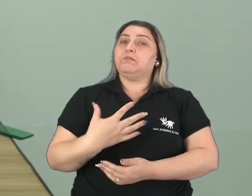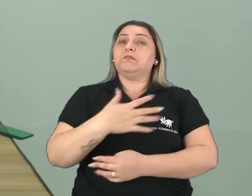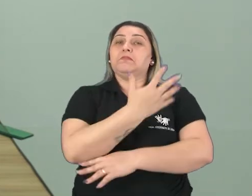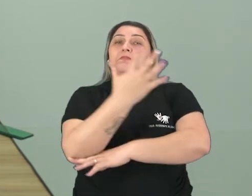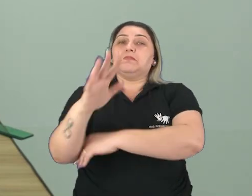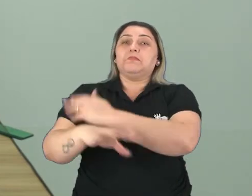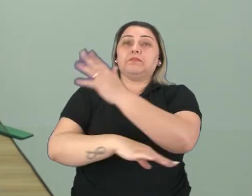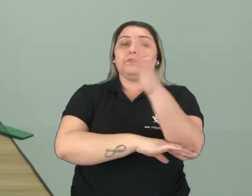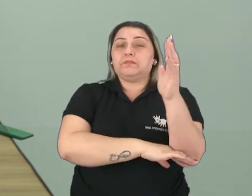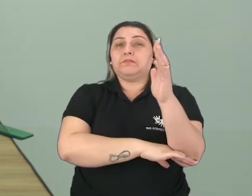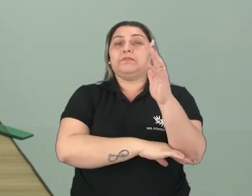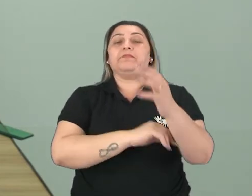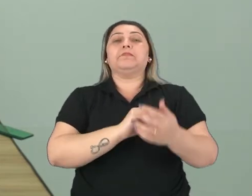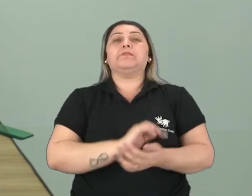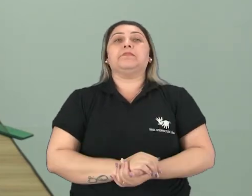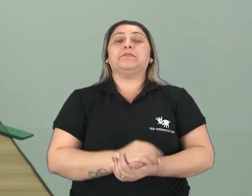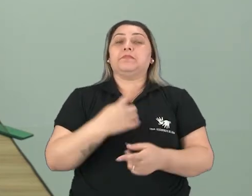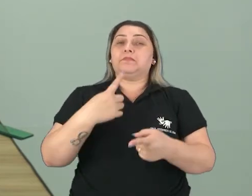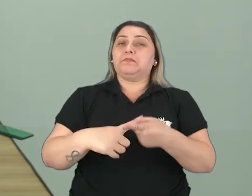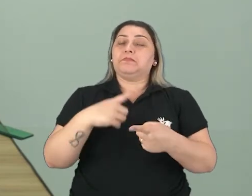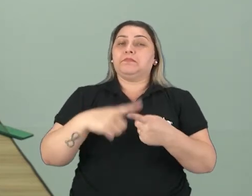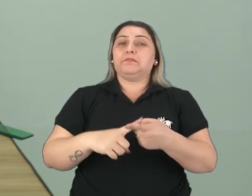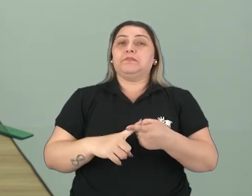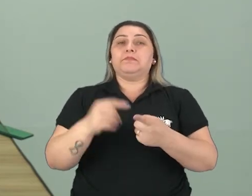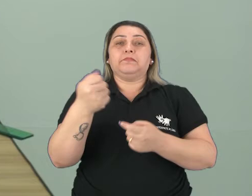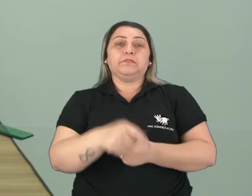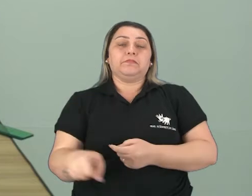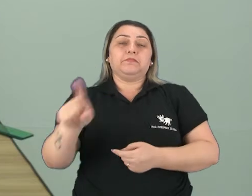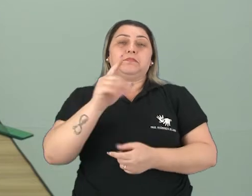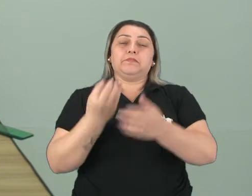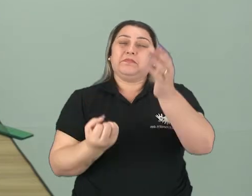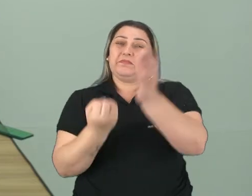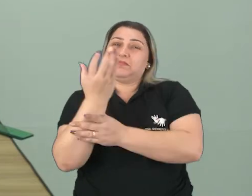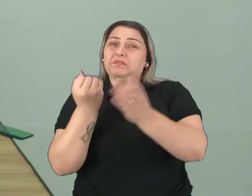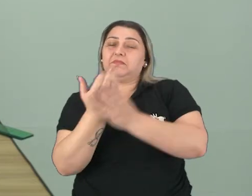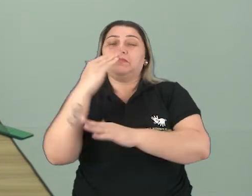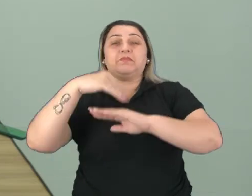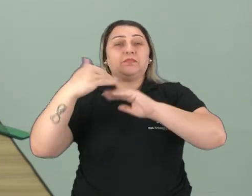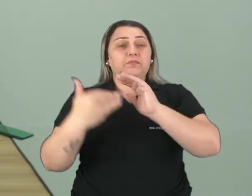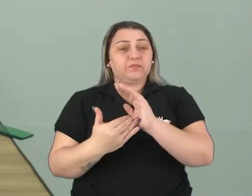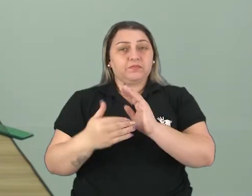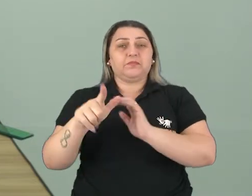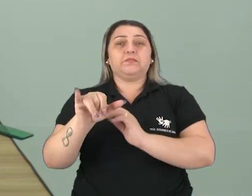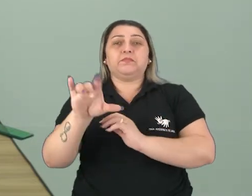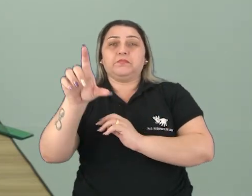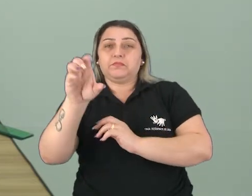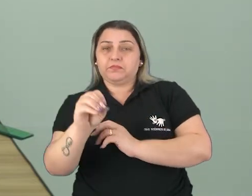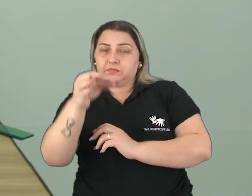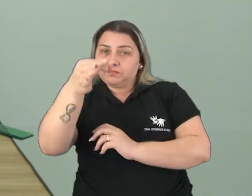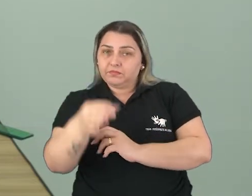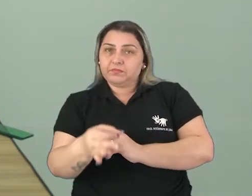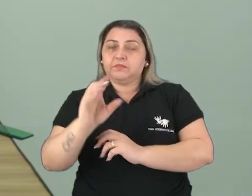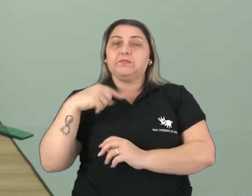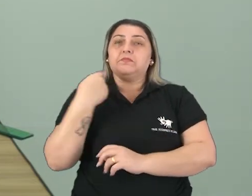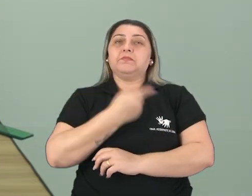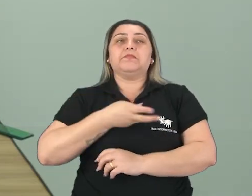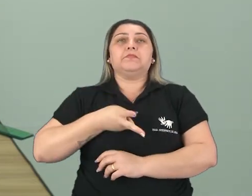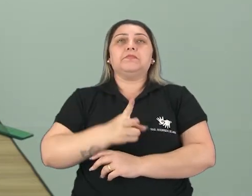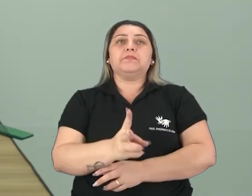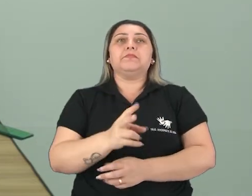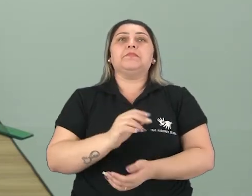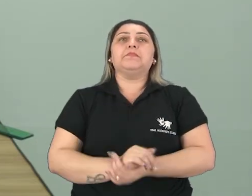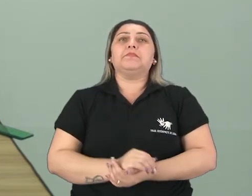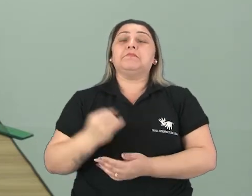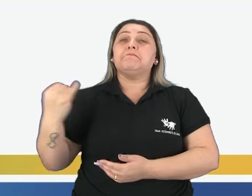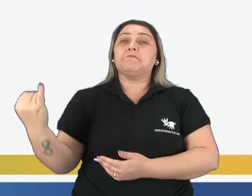meio ambiente, na natureza, porque eu não vou estar produzindo tanto lixo, né? Para a gente continuar,